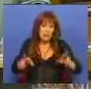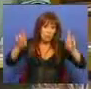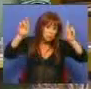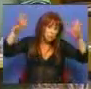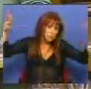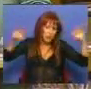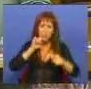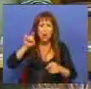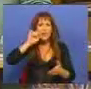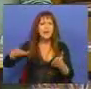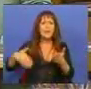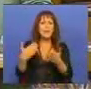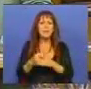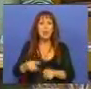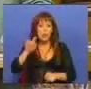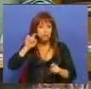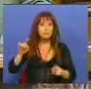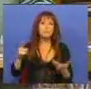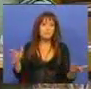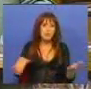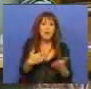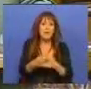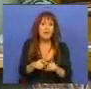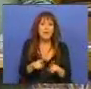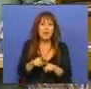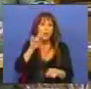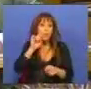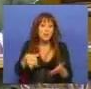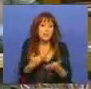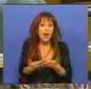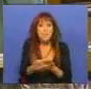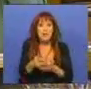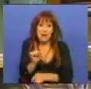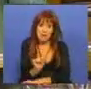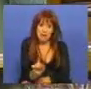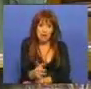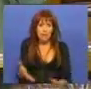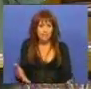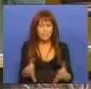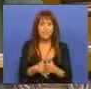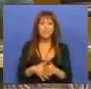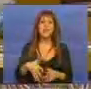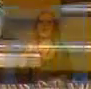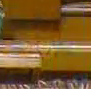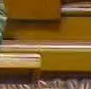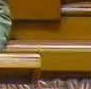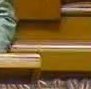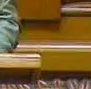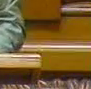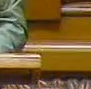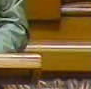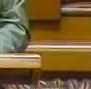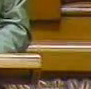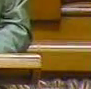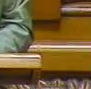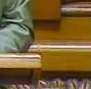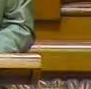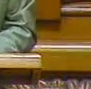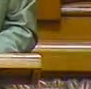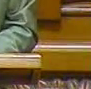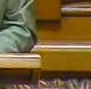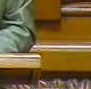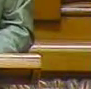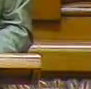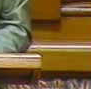esperamos, pode garantir e salvaguardar e proteger o mercado do bolhão. O Partido Socialista, senhoras e senhores deputados,